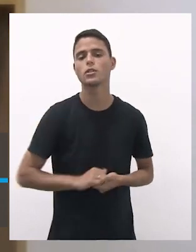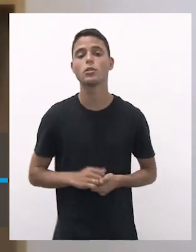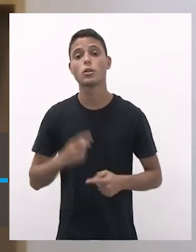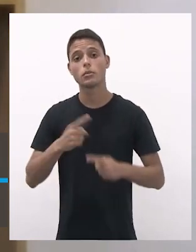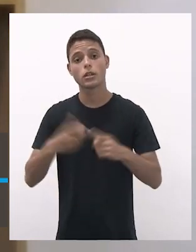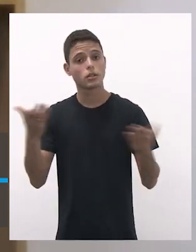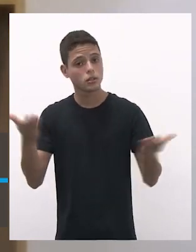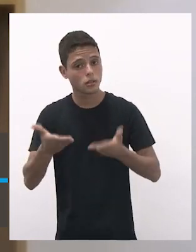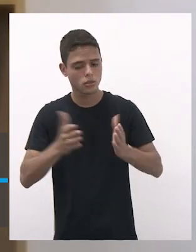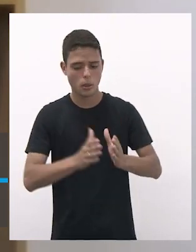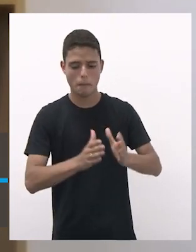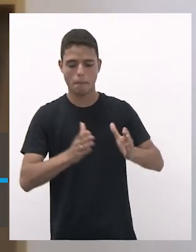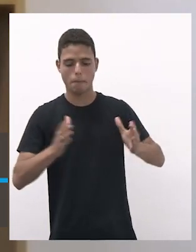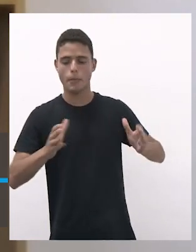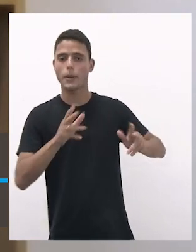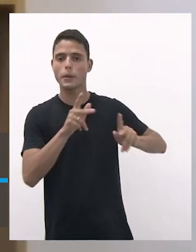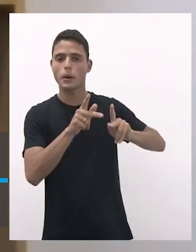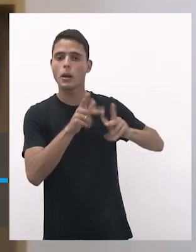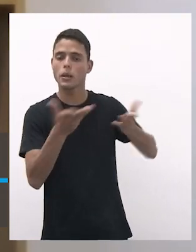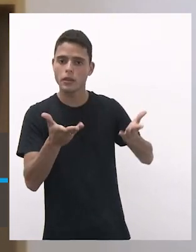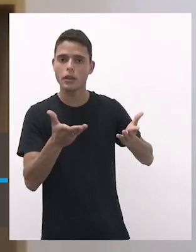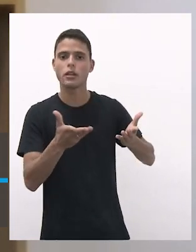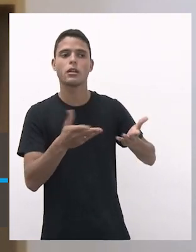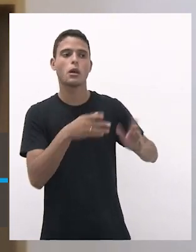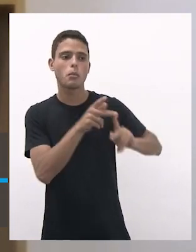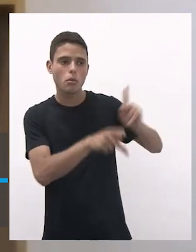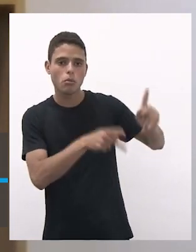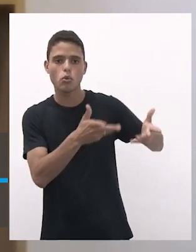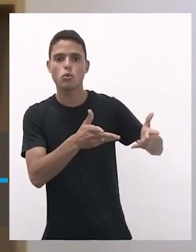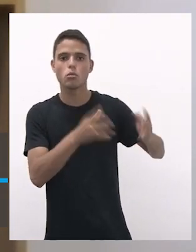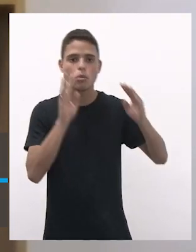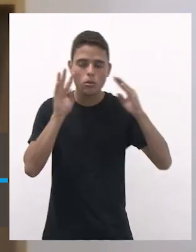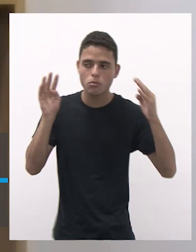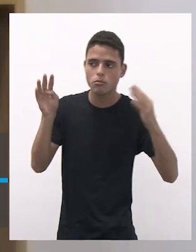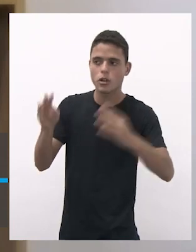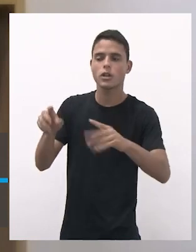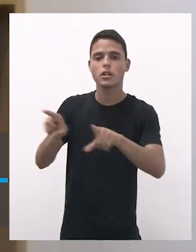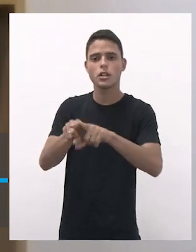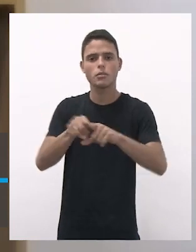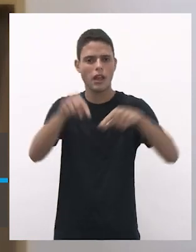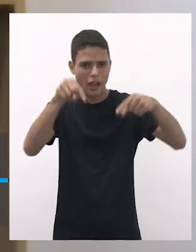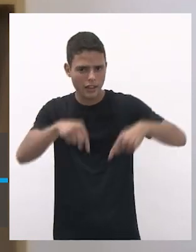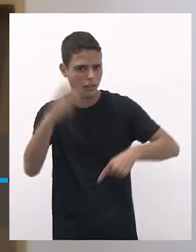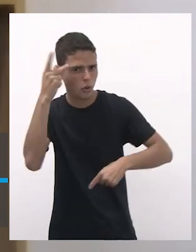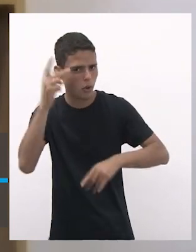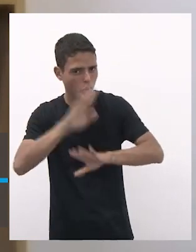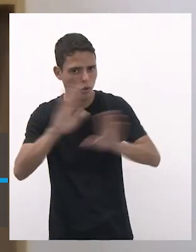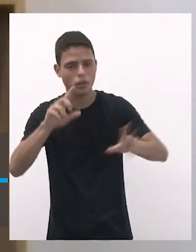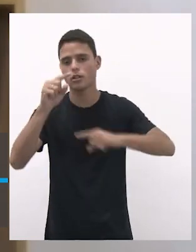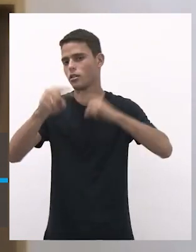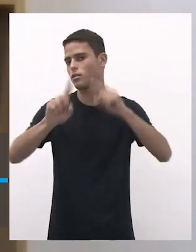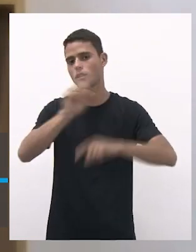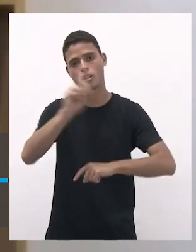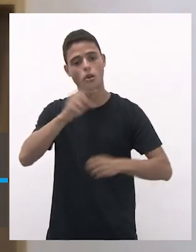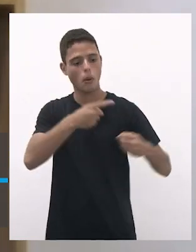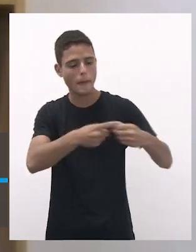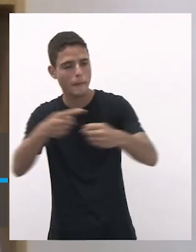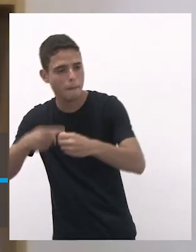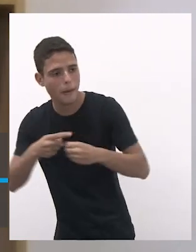muito o nosso público, né? Pessoas não só de São Paulo participam do evento, mas de outros